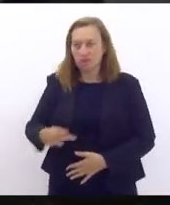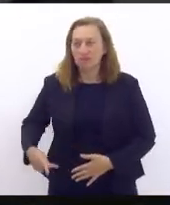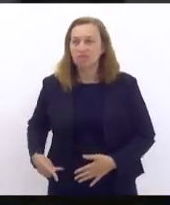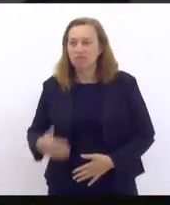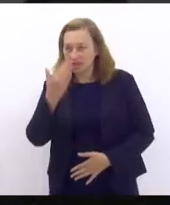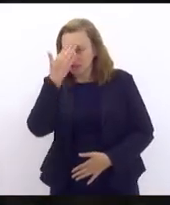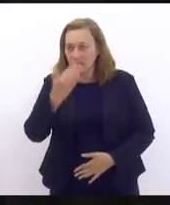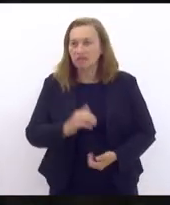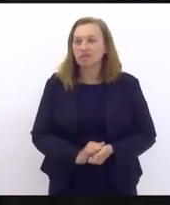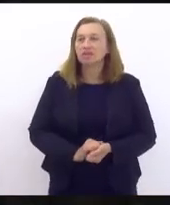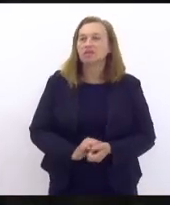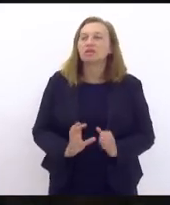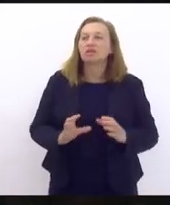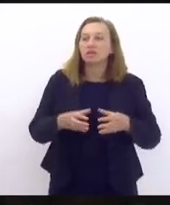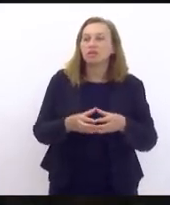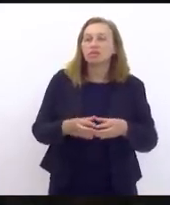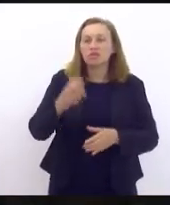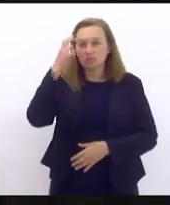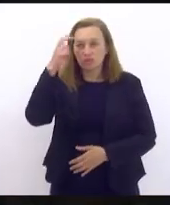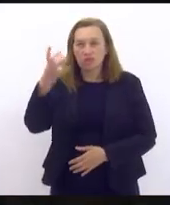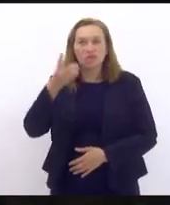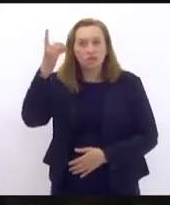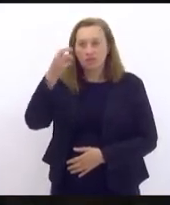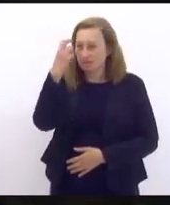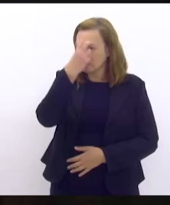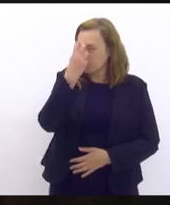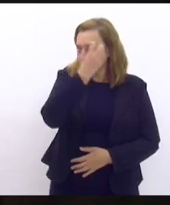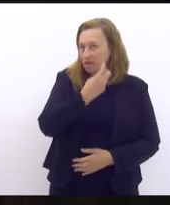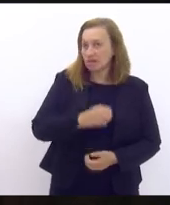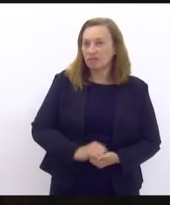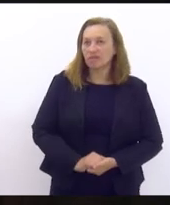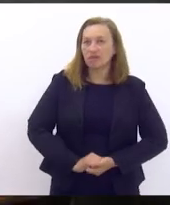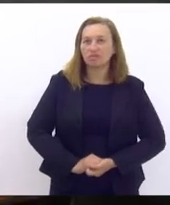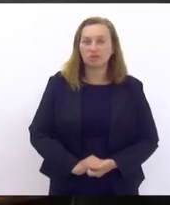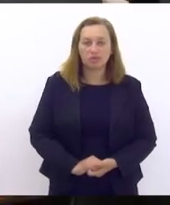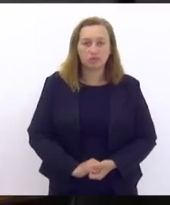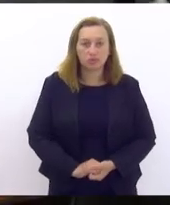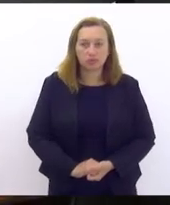Obrigado. Pela Comissão de Cultura, deputada Verônica Lima.